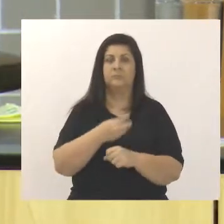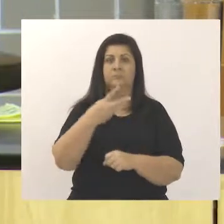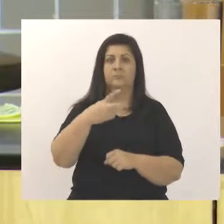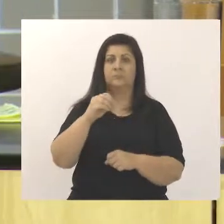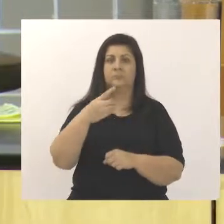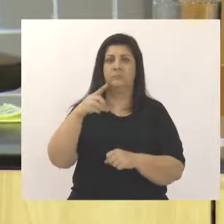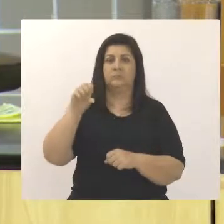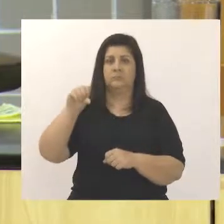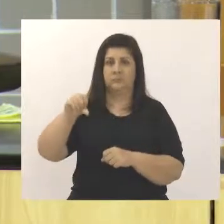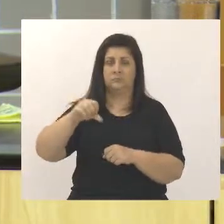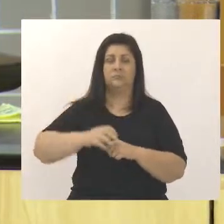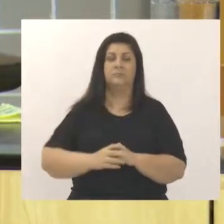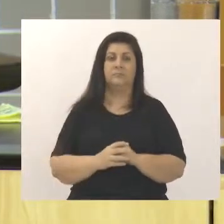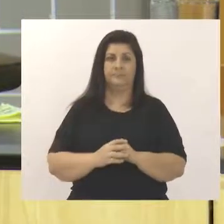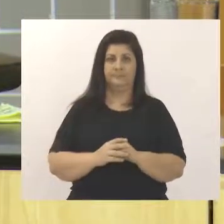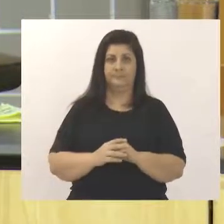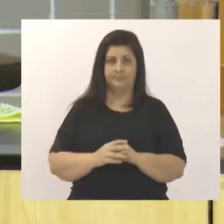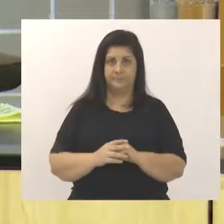29/2019.